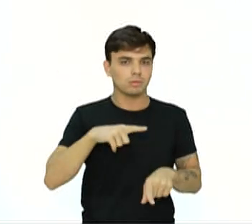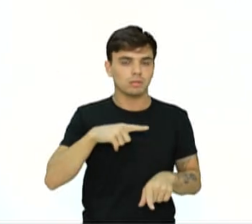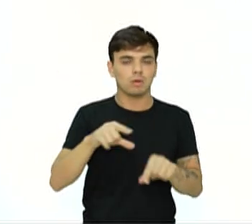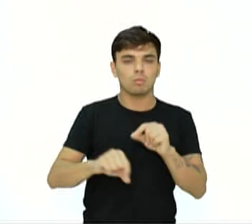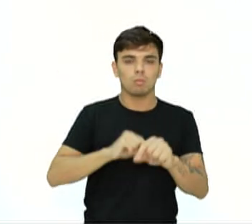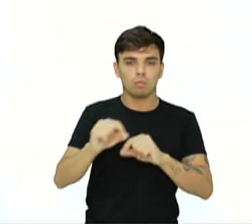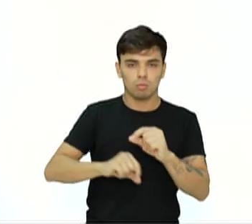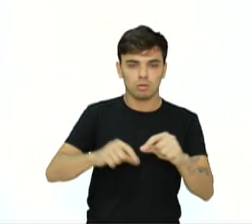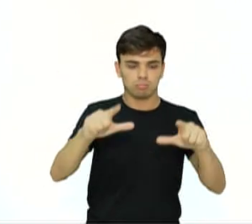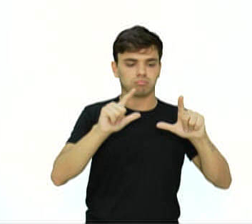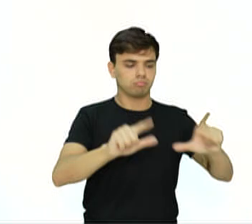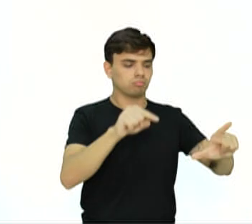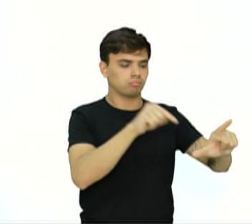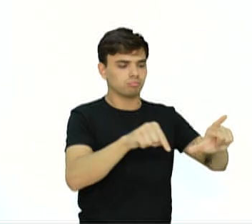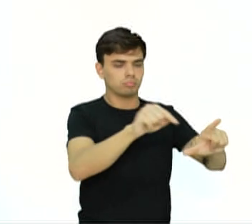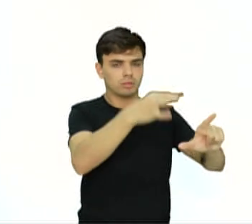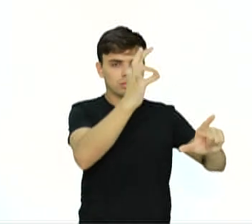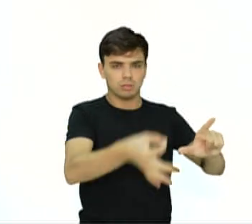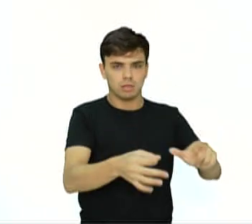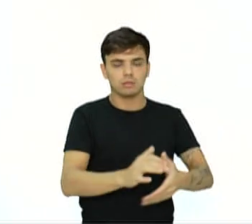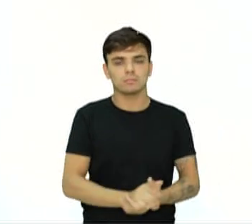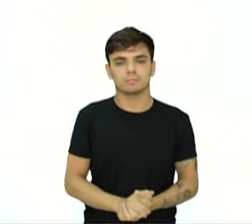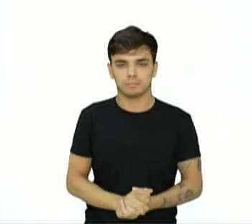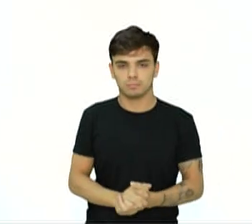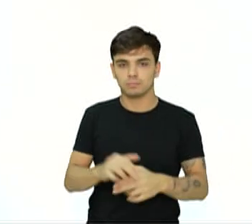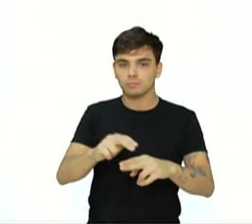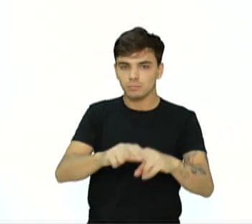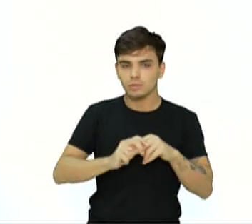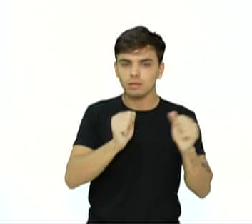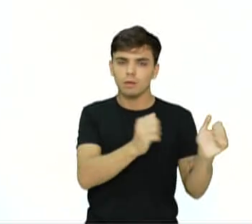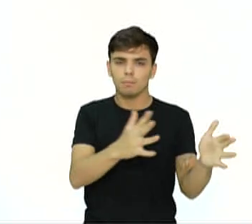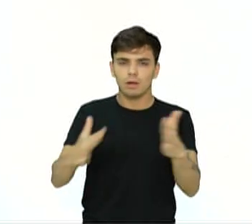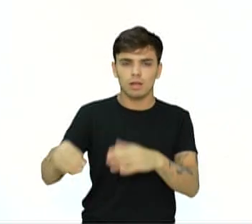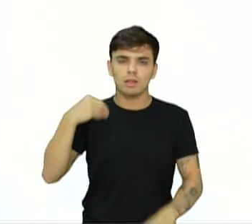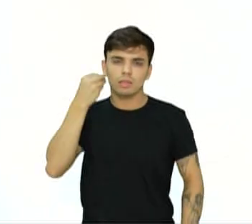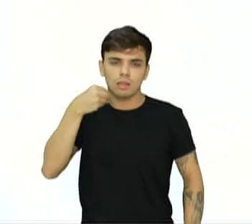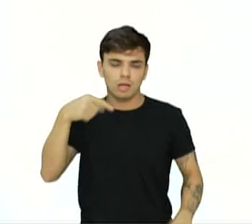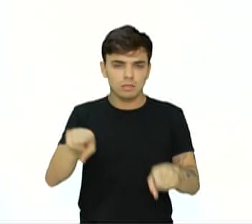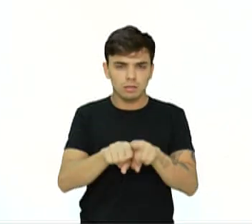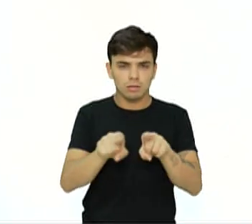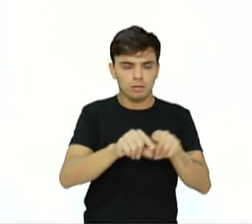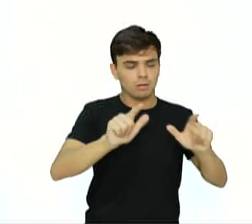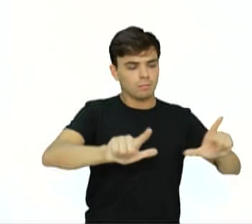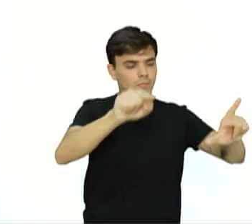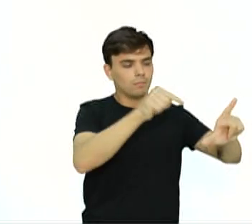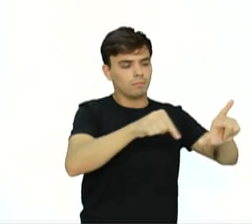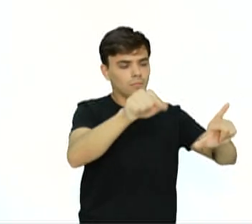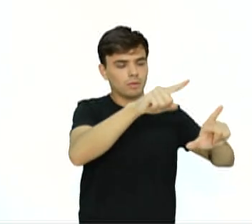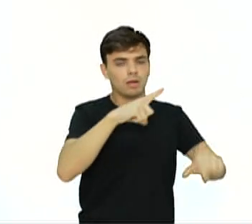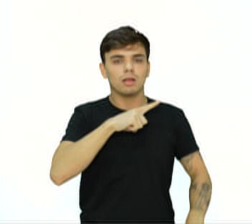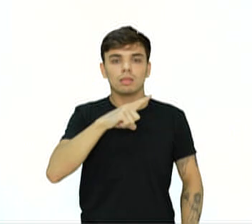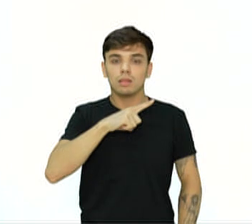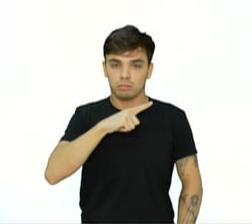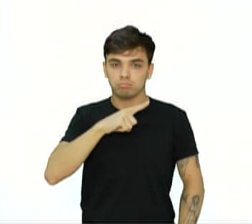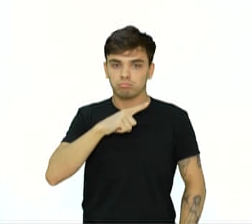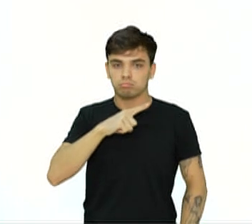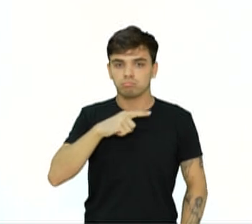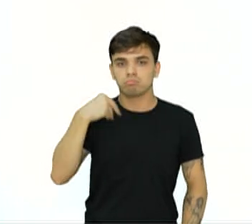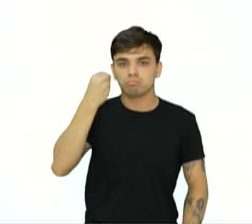as urnas funcionando adequadamente. Então, assim, durante esses testes aqui, as urnas passam por